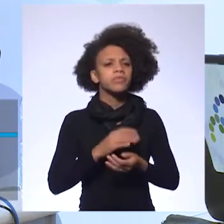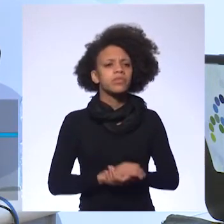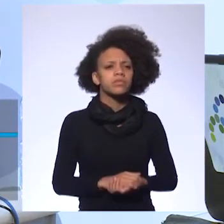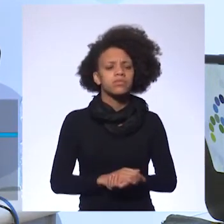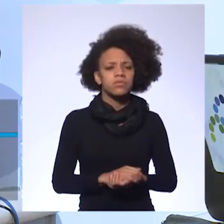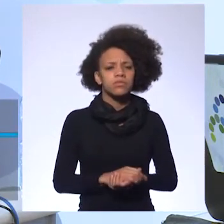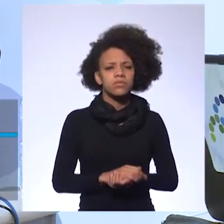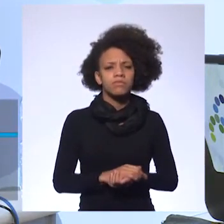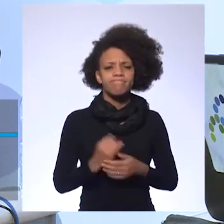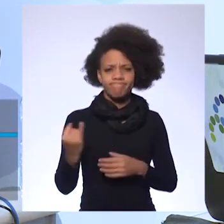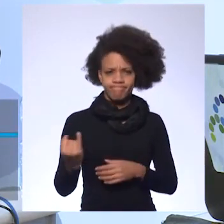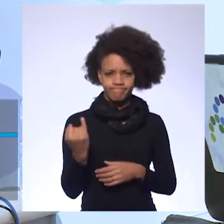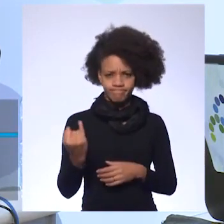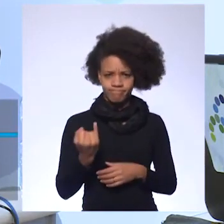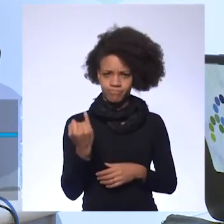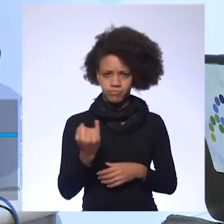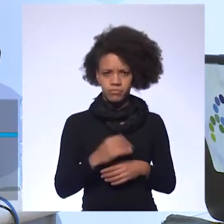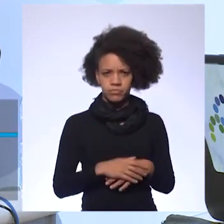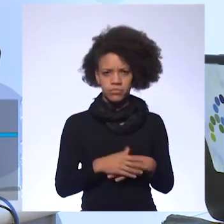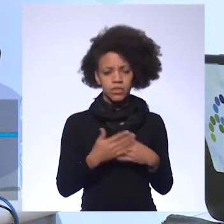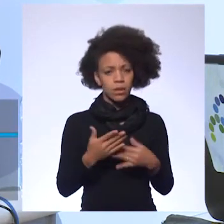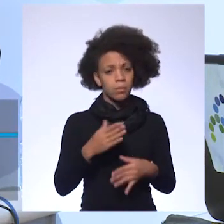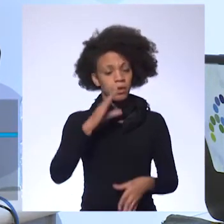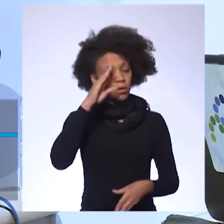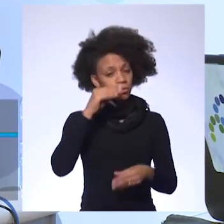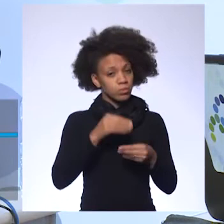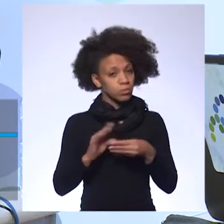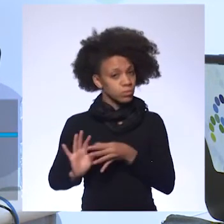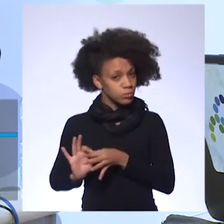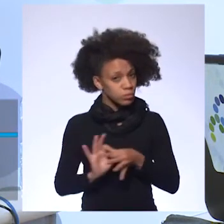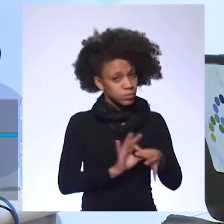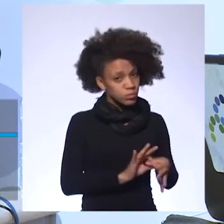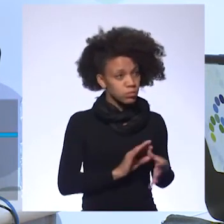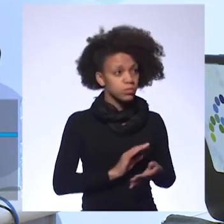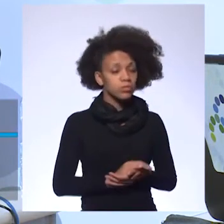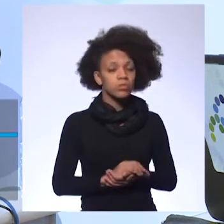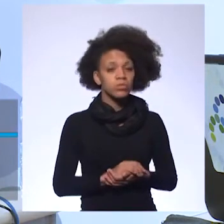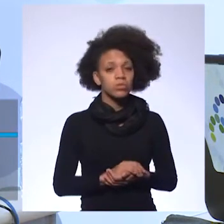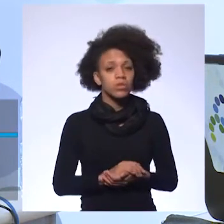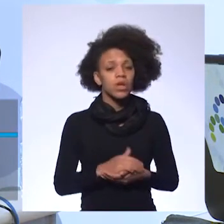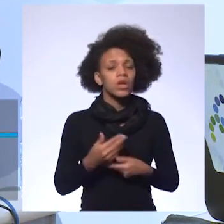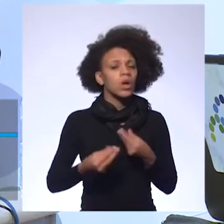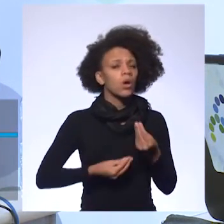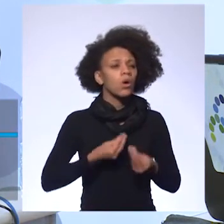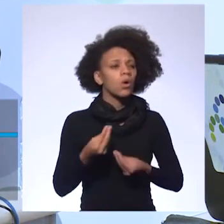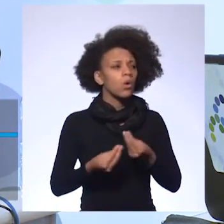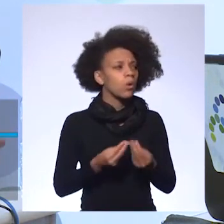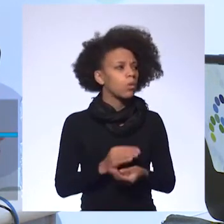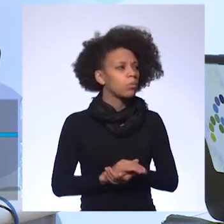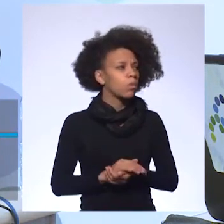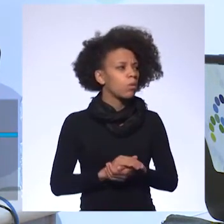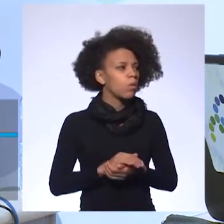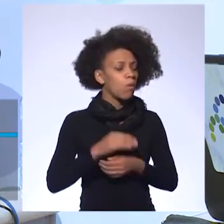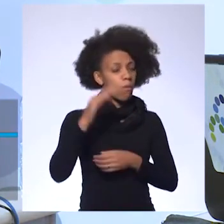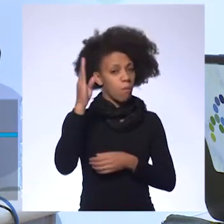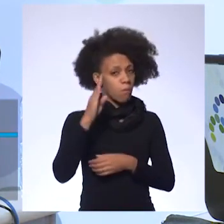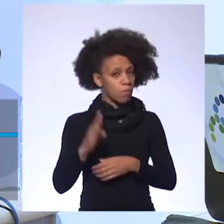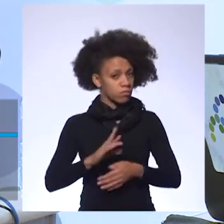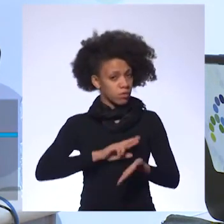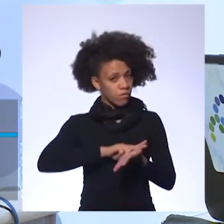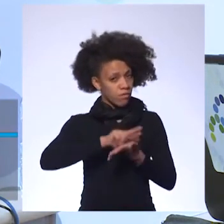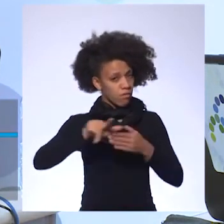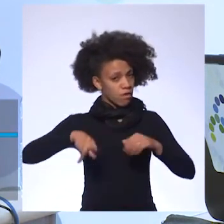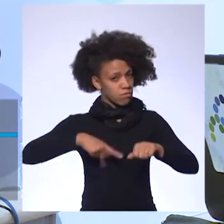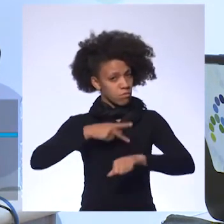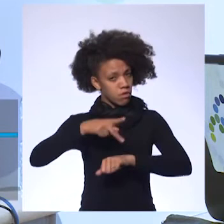muito importantes, né, para contextualização sobre essa questão de como, né, o Brasil e tantos outros